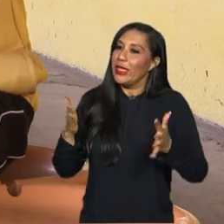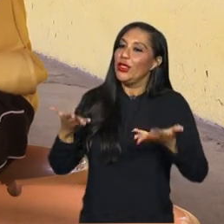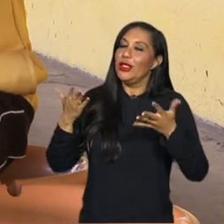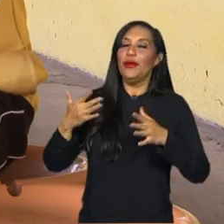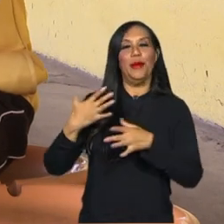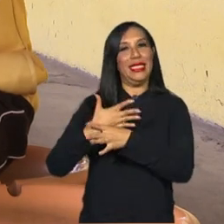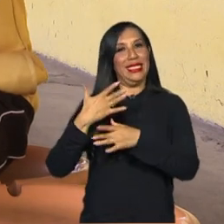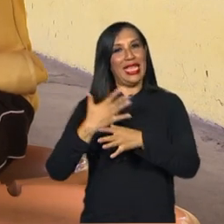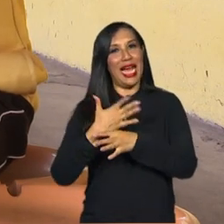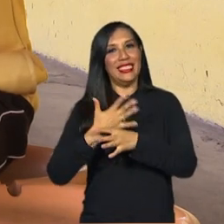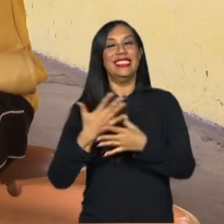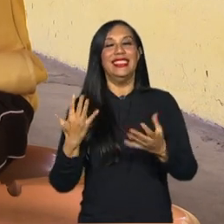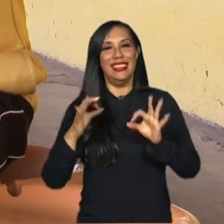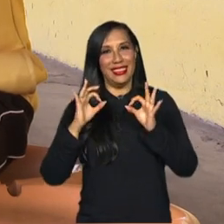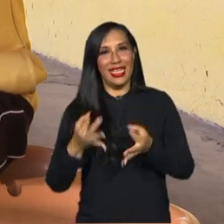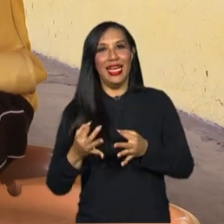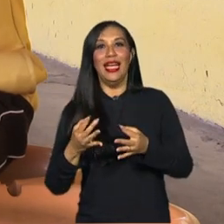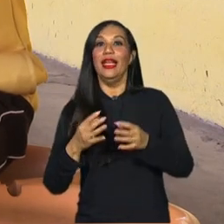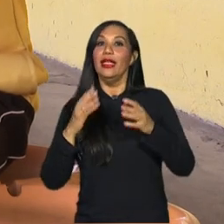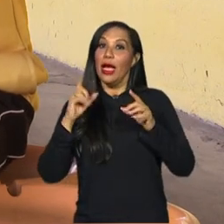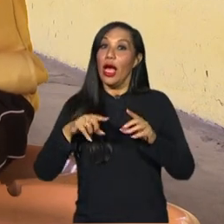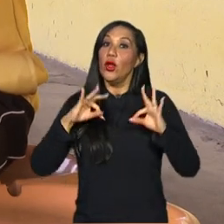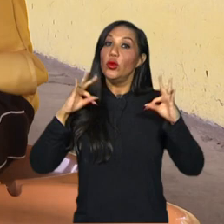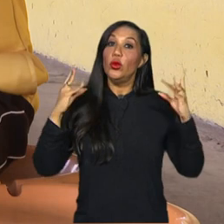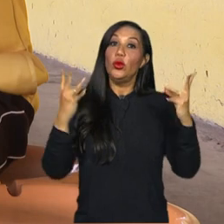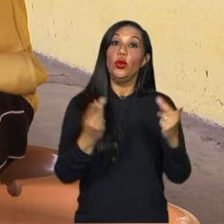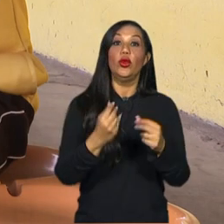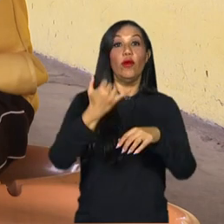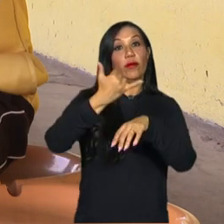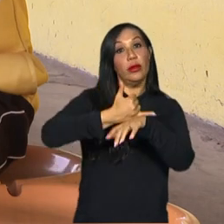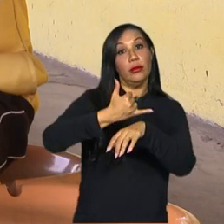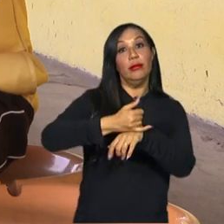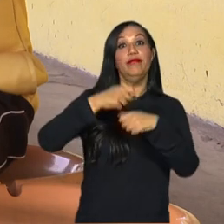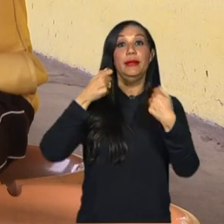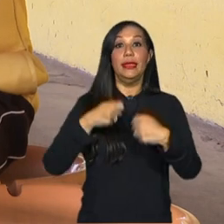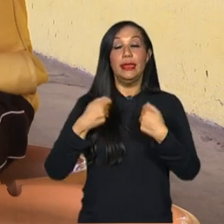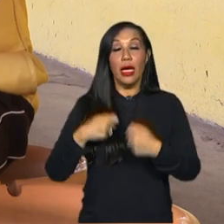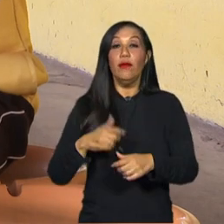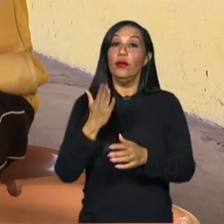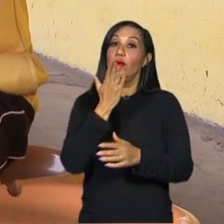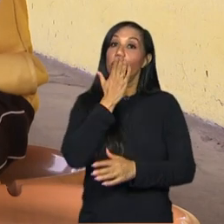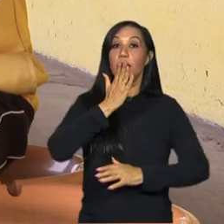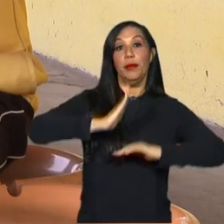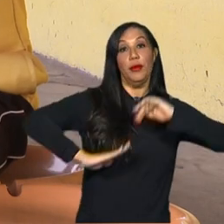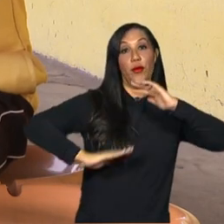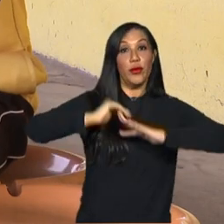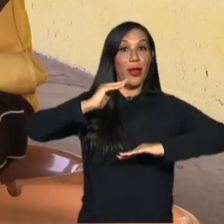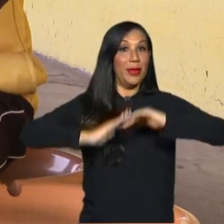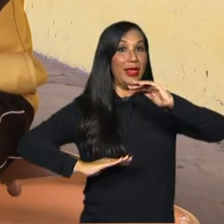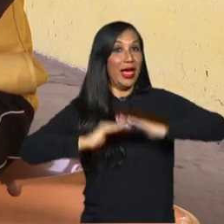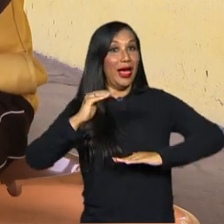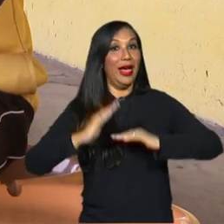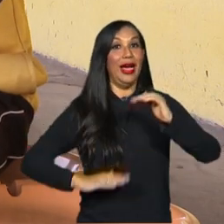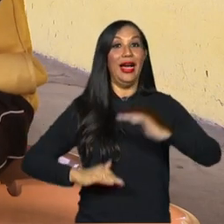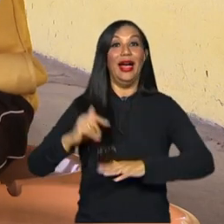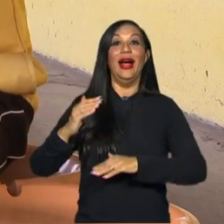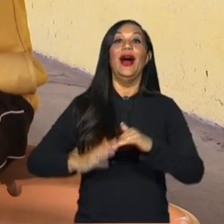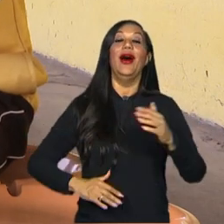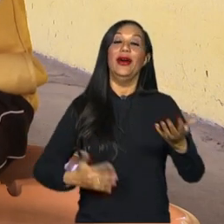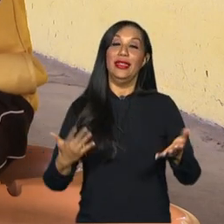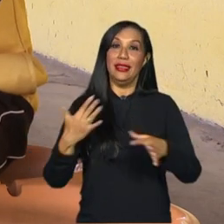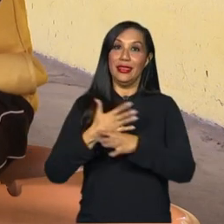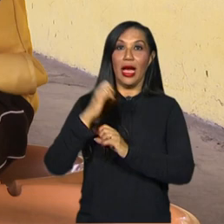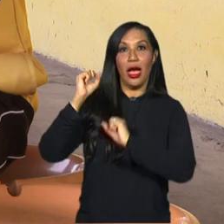cidade, né? Era tudo que Volta Redonda precisava, era de um time profissional. Uma cidade metalúrgica,